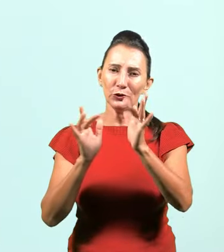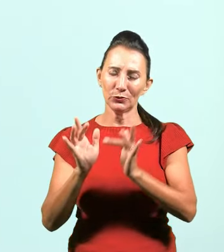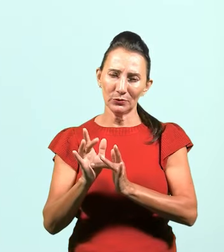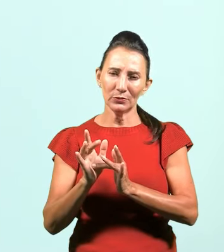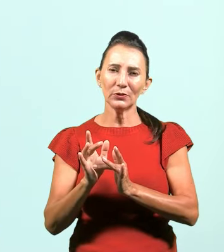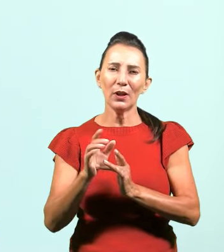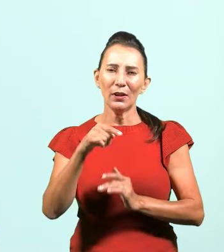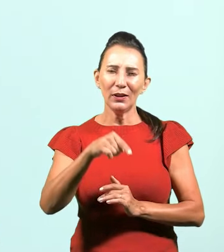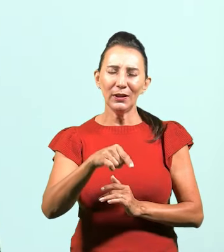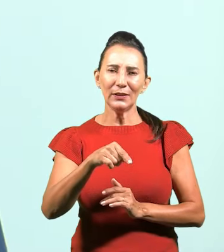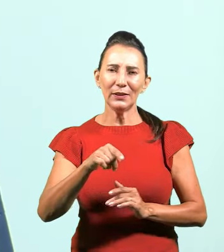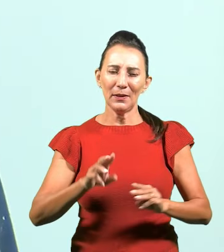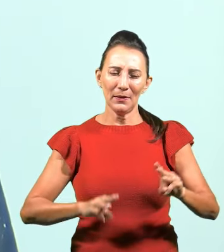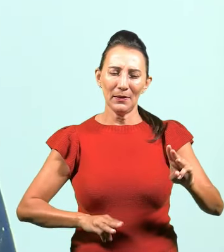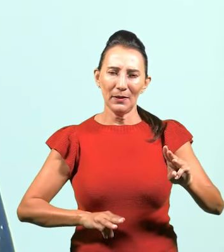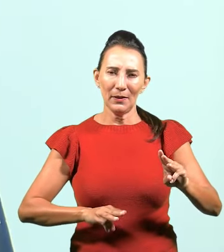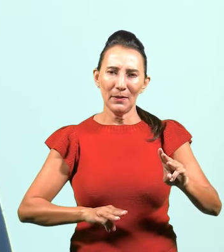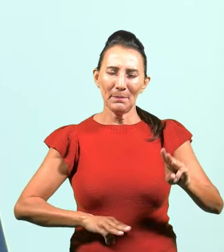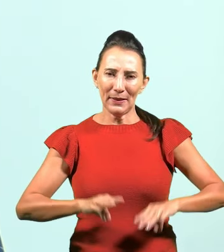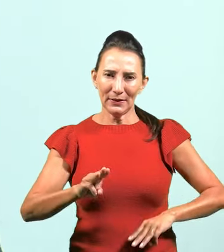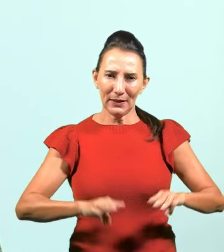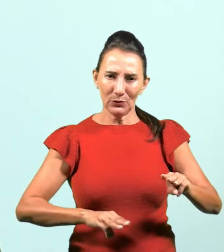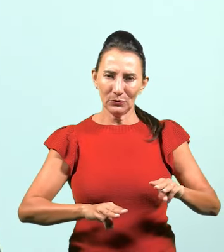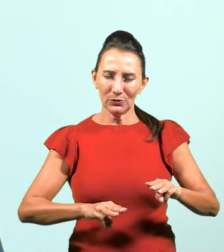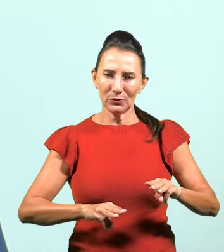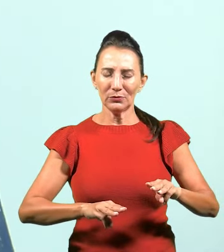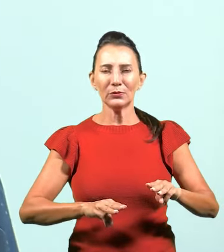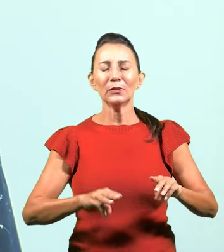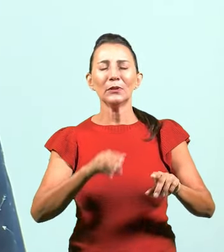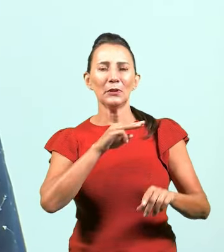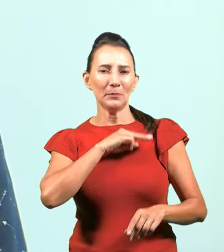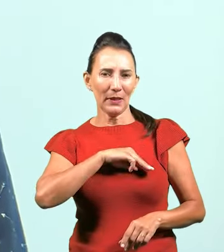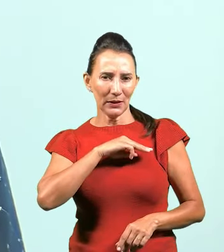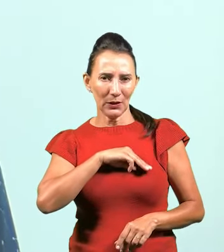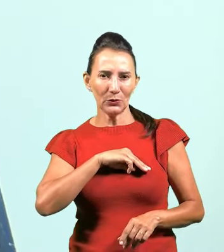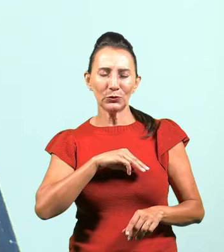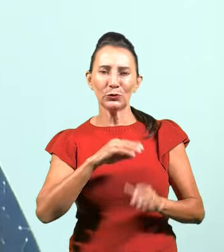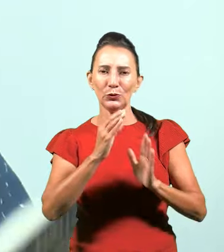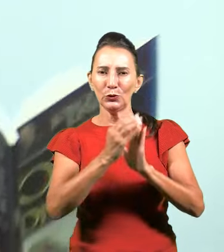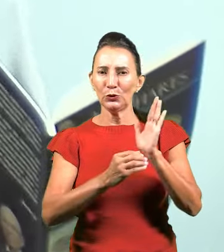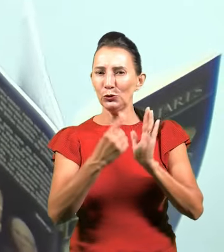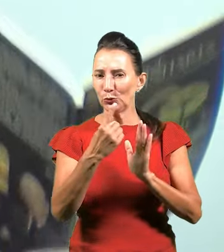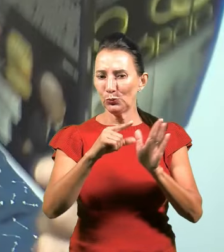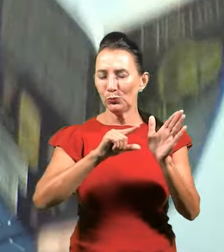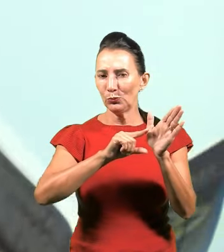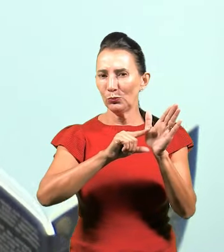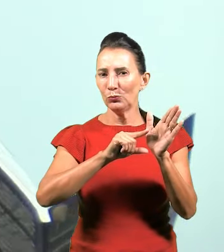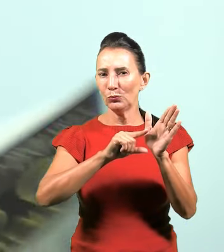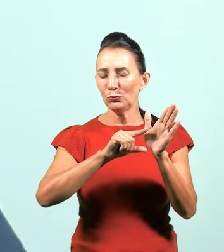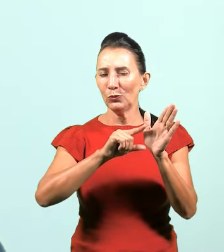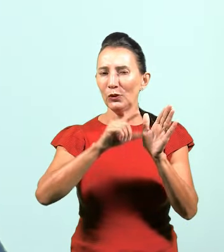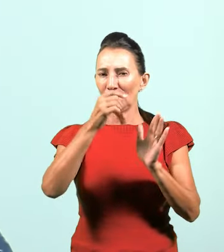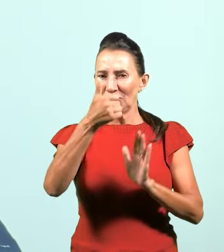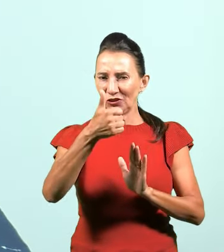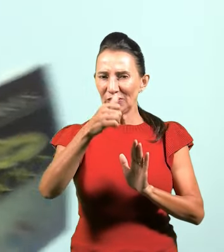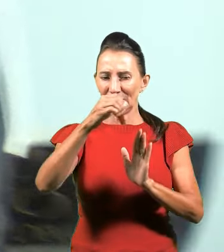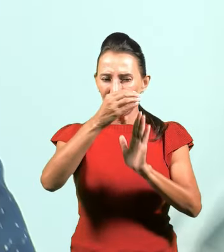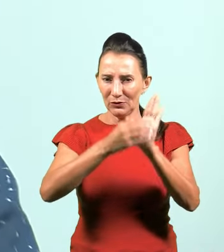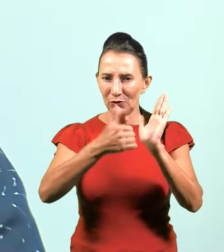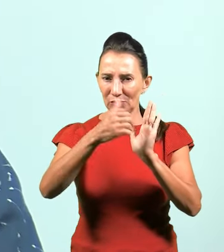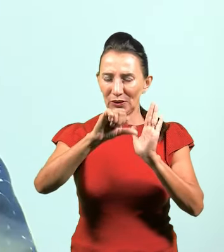falar, isso está em Mateus 19, de 1 a 12, quando eles levam o Senhor, na